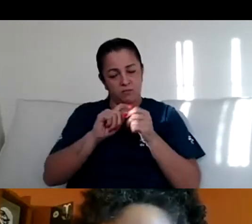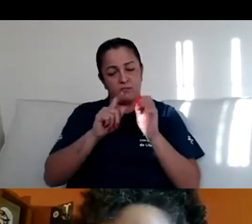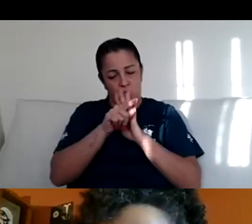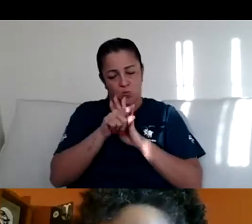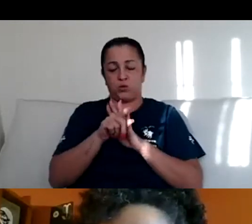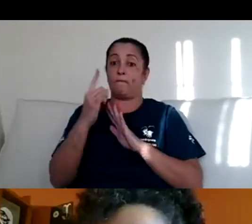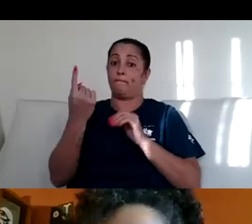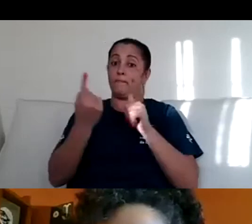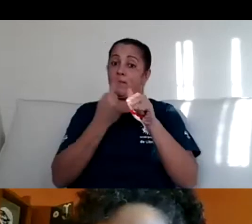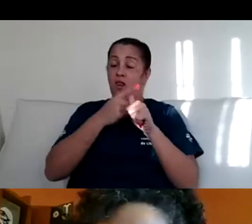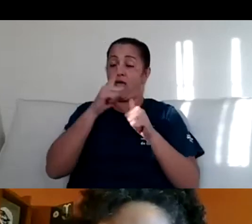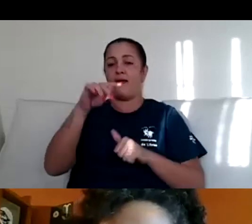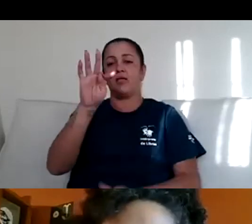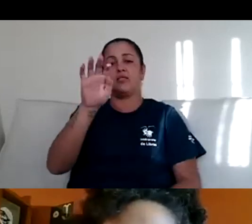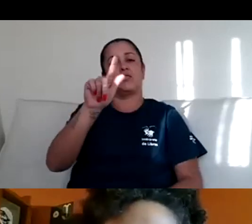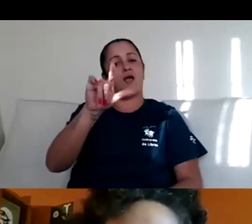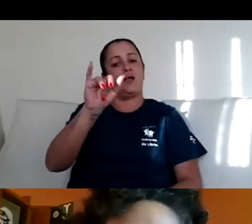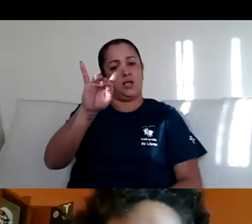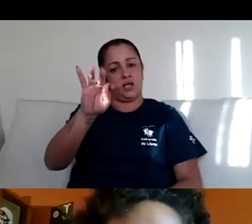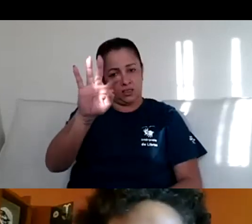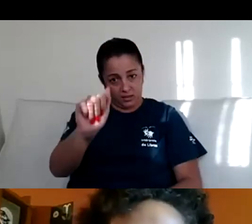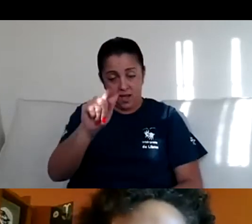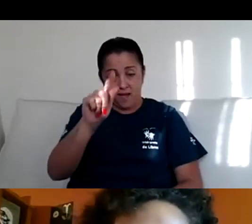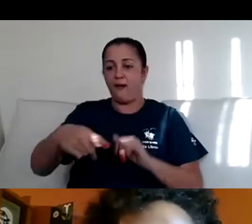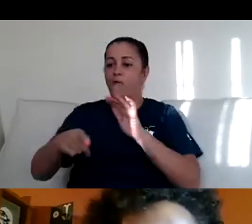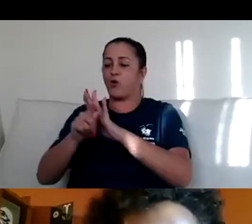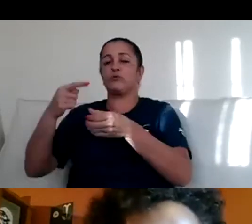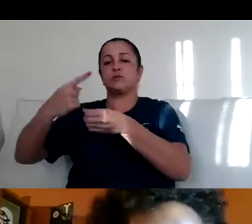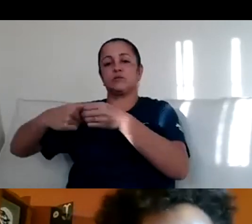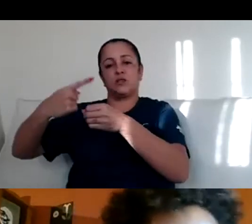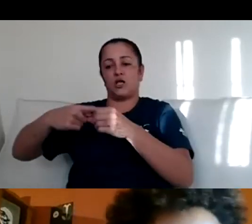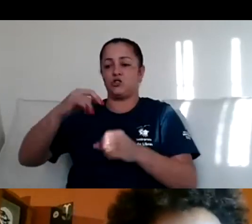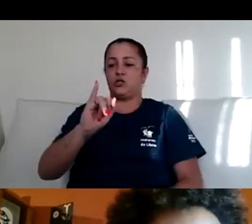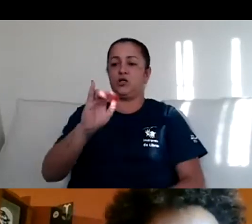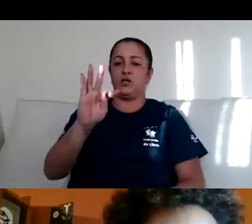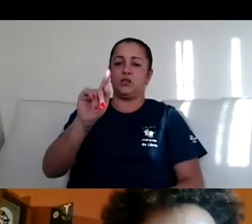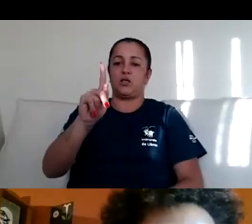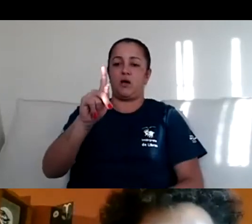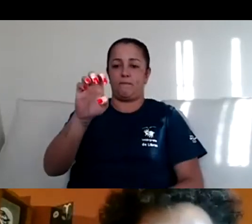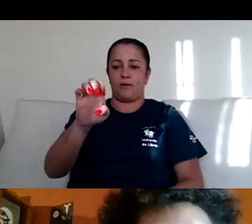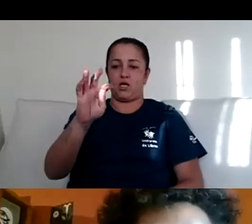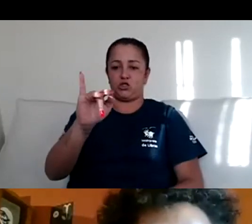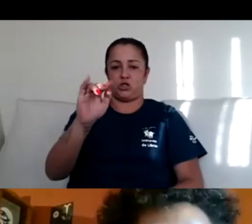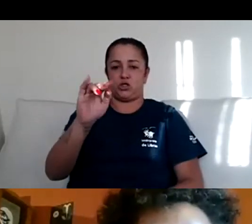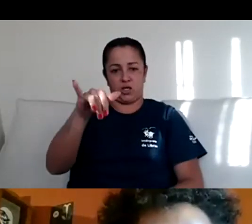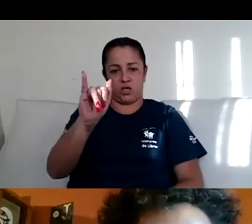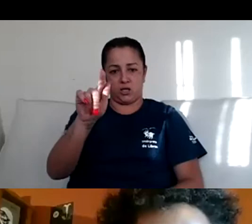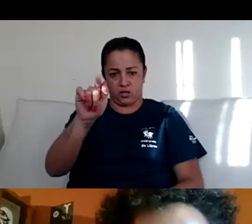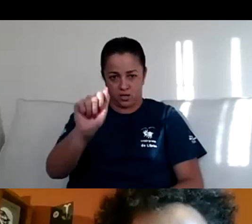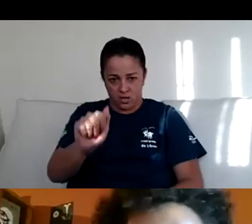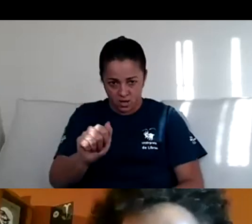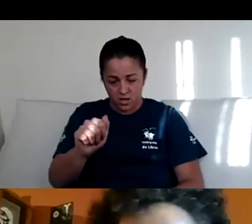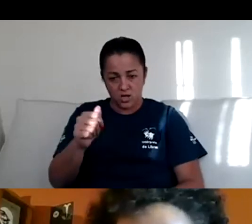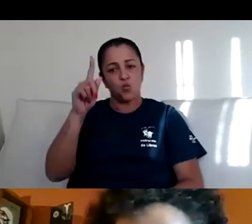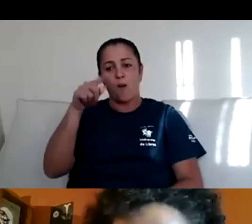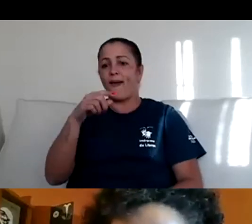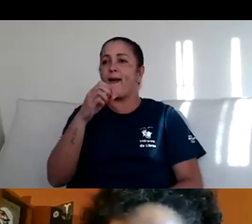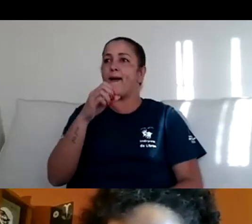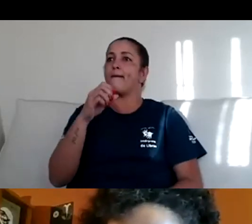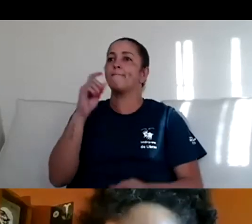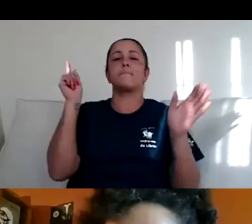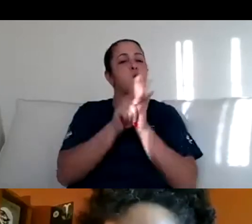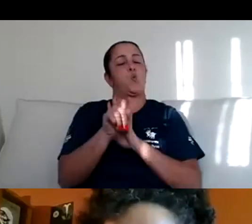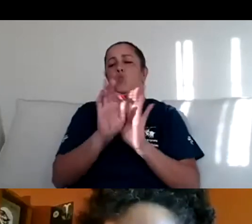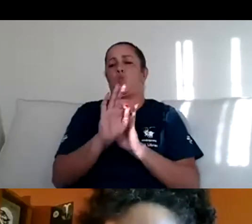Campos Deles. Ela é de Itapetininga, São Paulo. Boa tarde. Não é bem uma pergunta. A Thalita, na verdade, conta uma situação